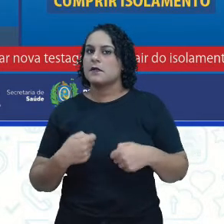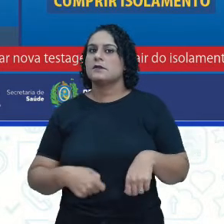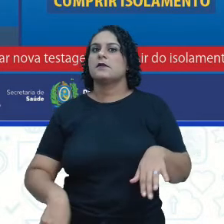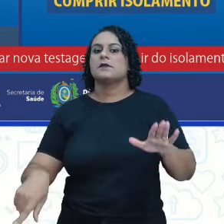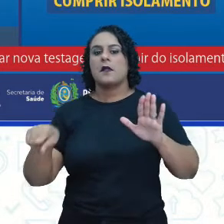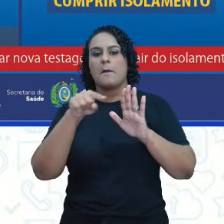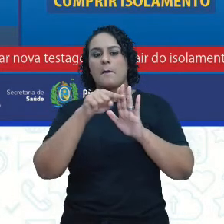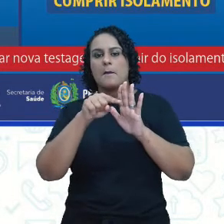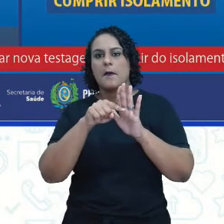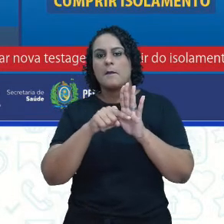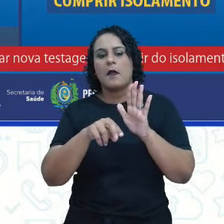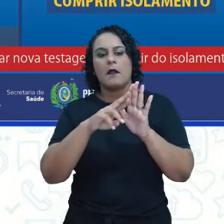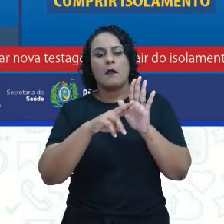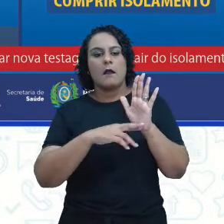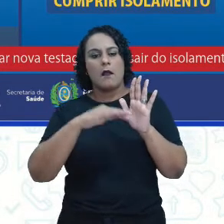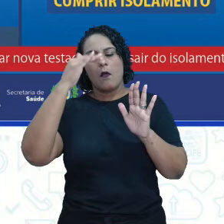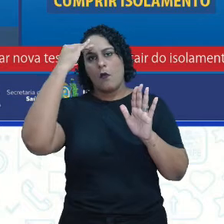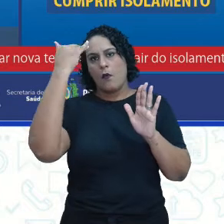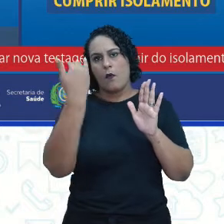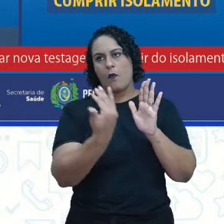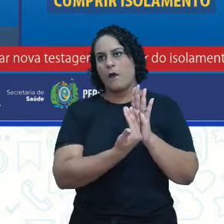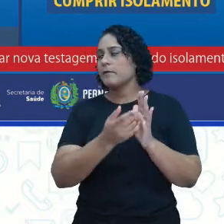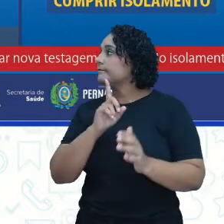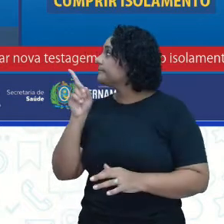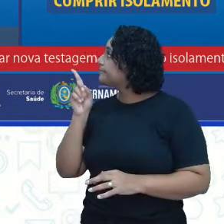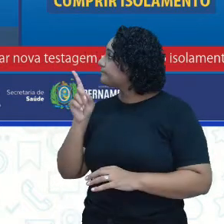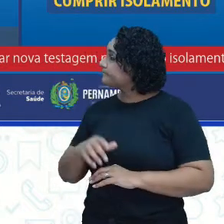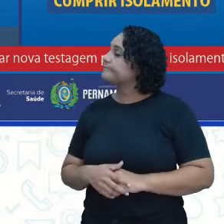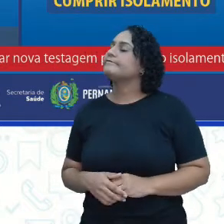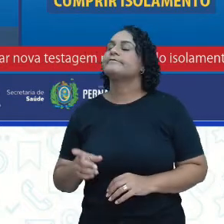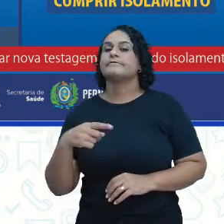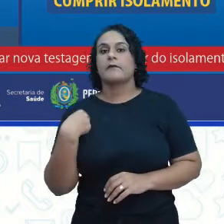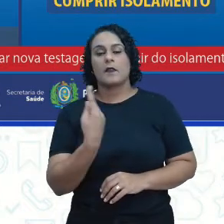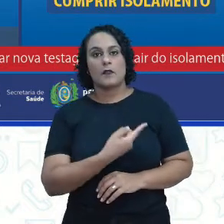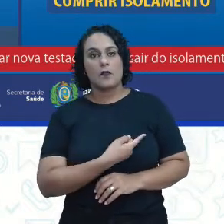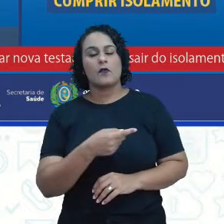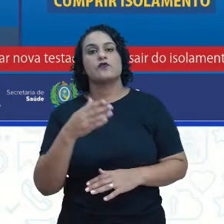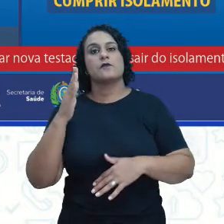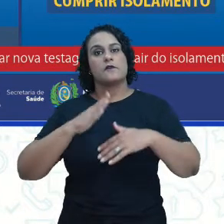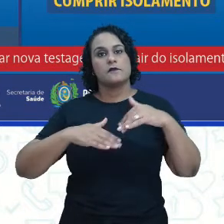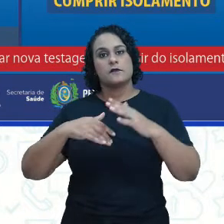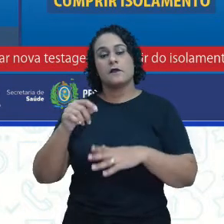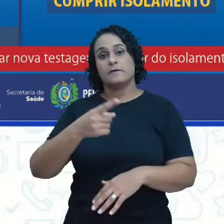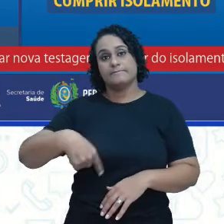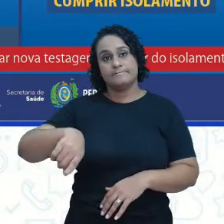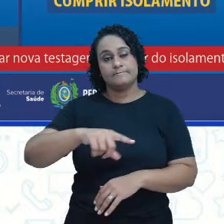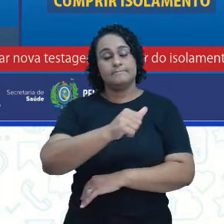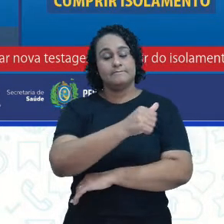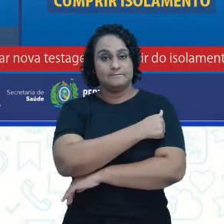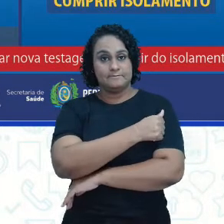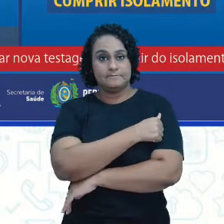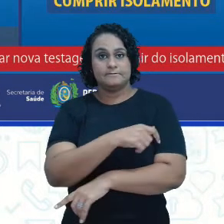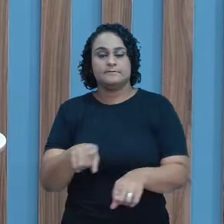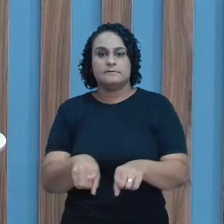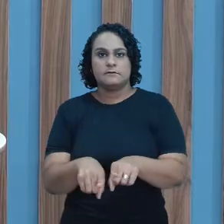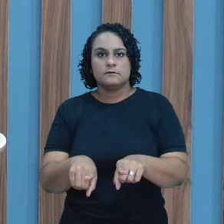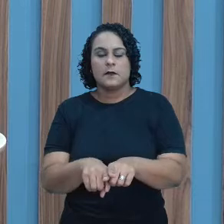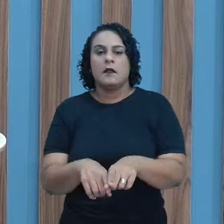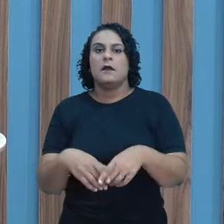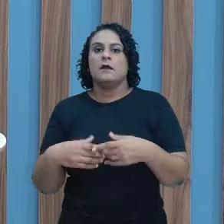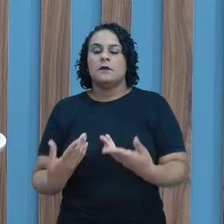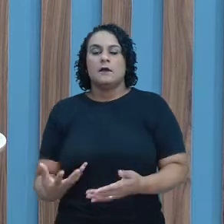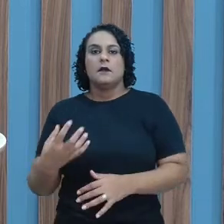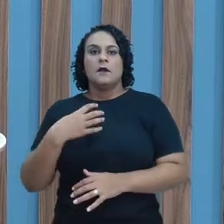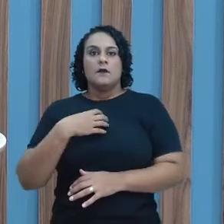sem sintomas. Esse protocolo é muito importante para nós profissionais e para vocês estudantes também, que é uma forma da